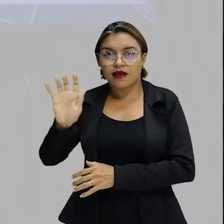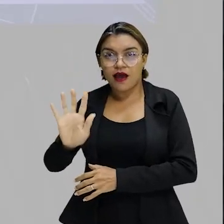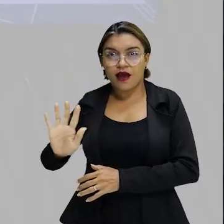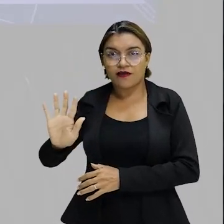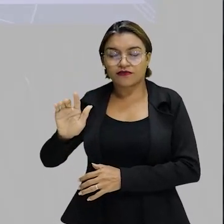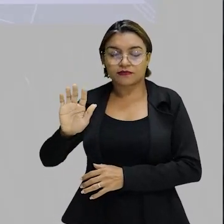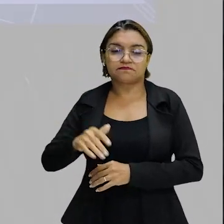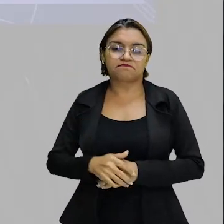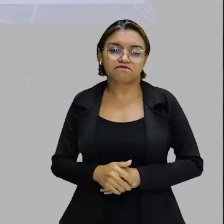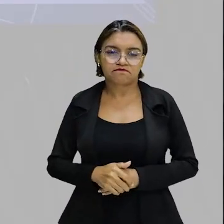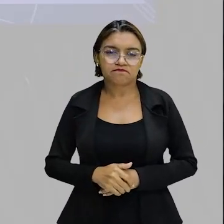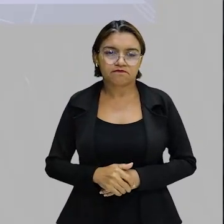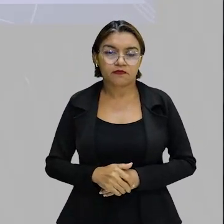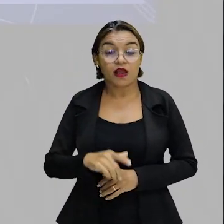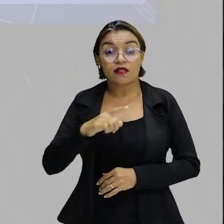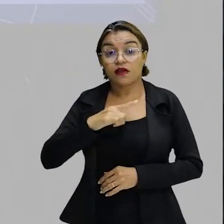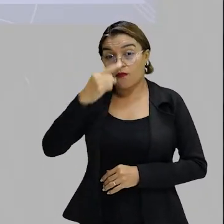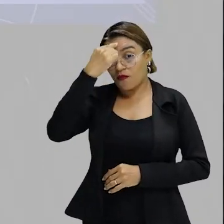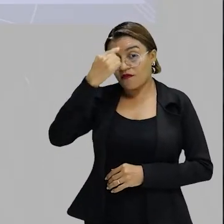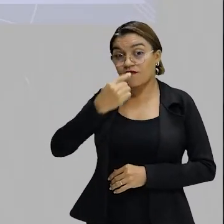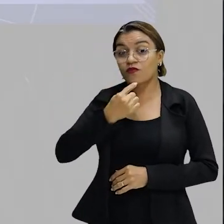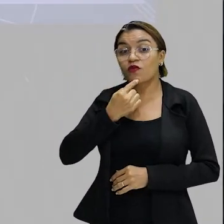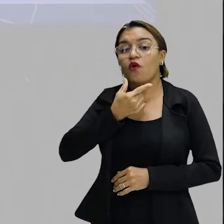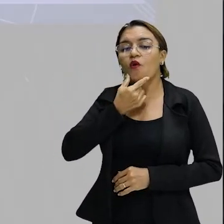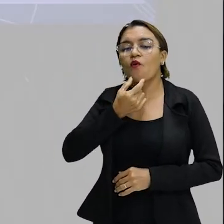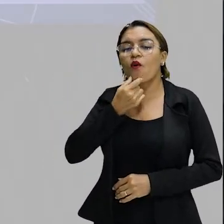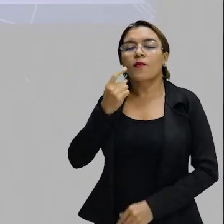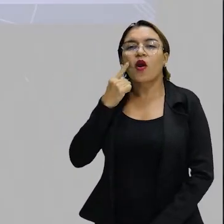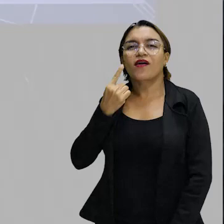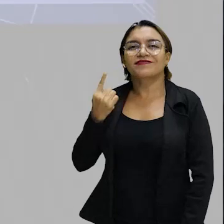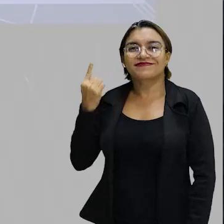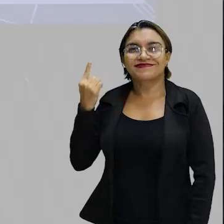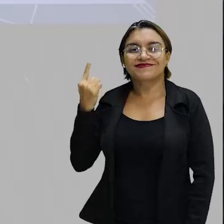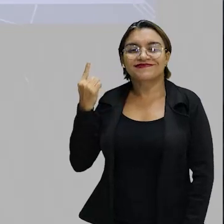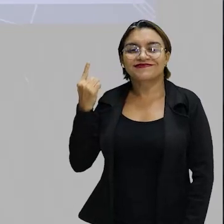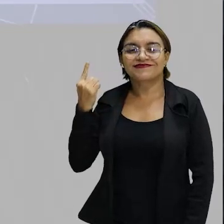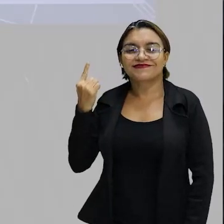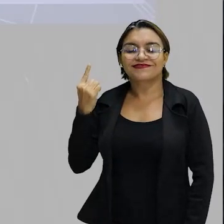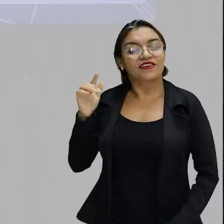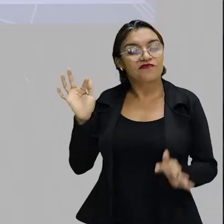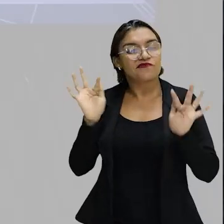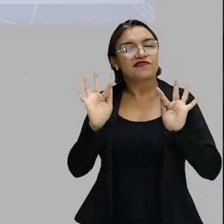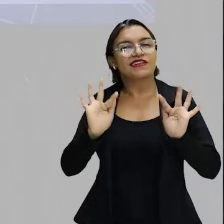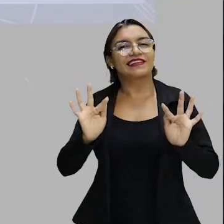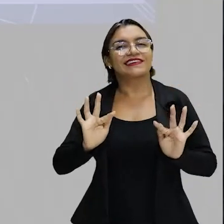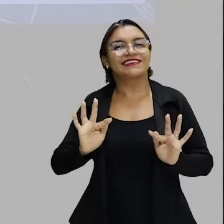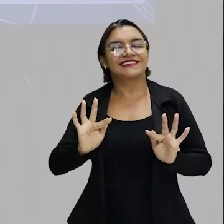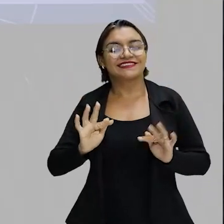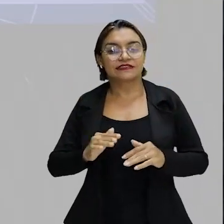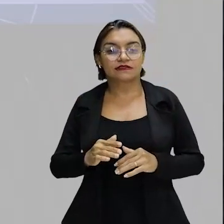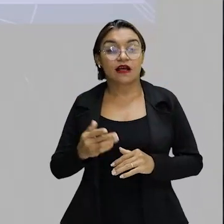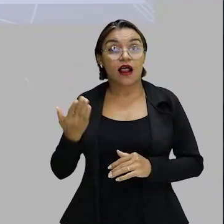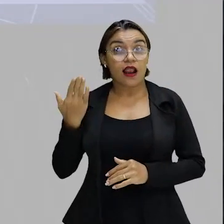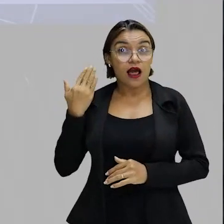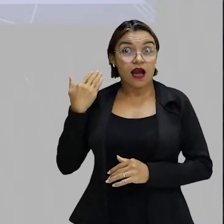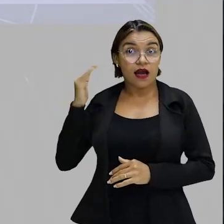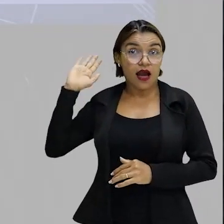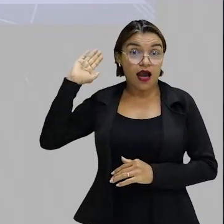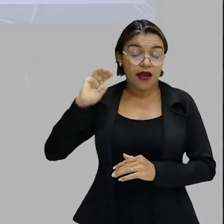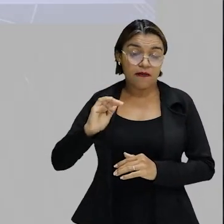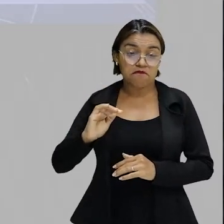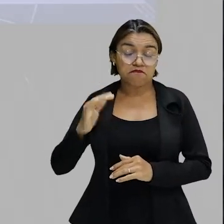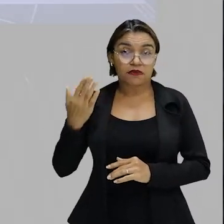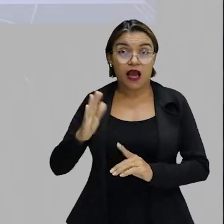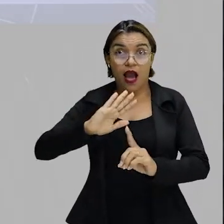uma figura de um homem muito, parece assim que ele está muito contente, muito feliz, e ali atrás os tambores. Onde é que a gente vê isso,